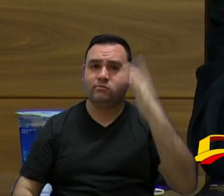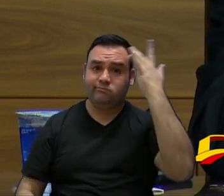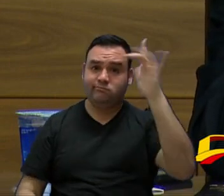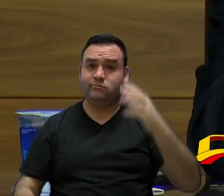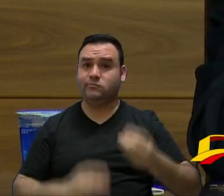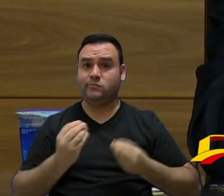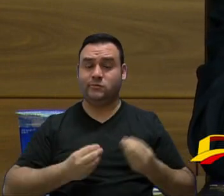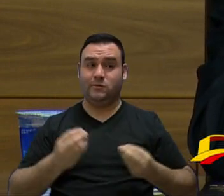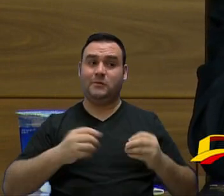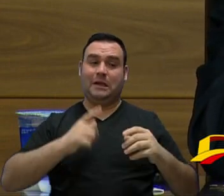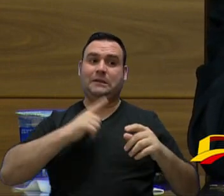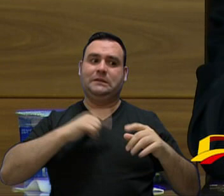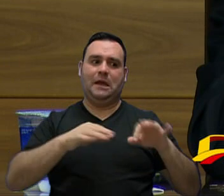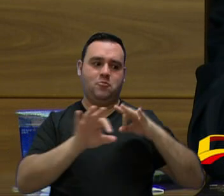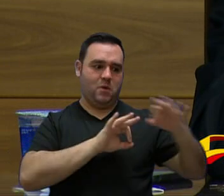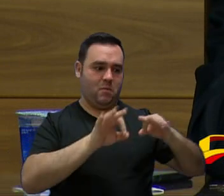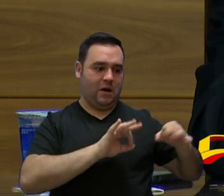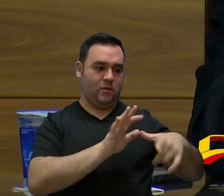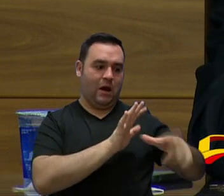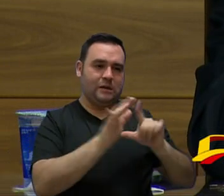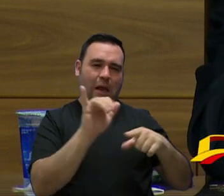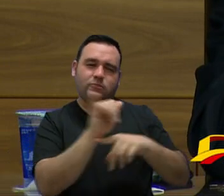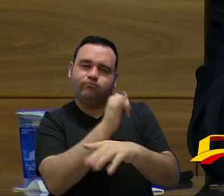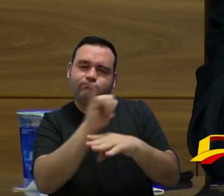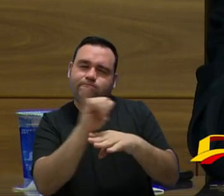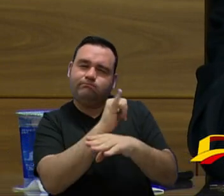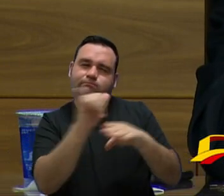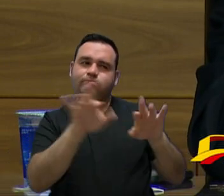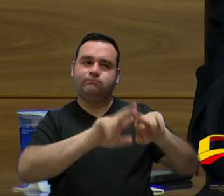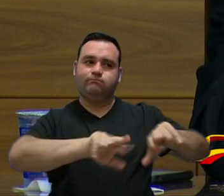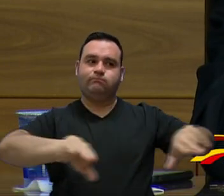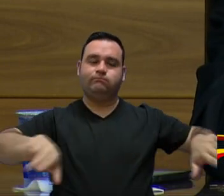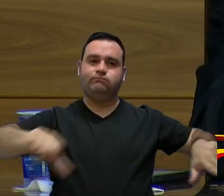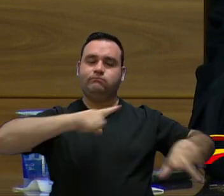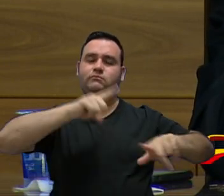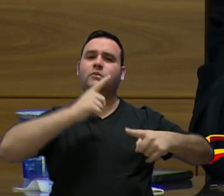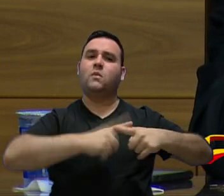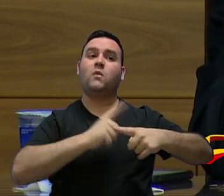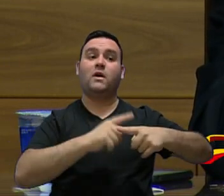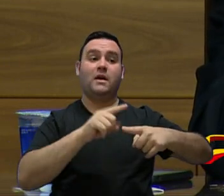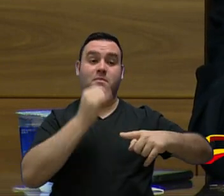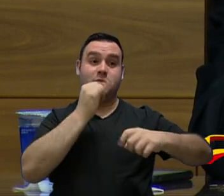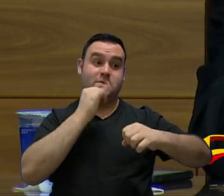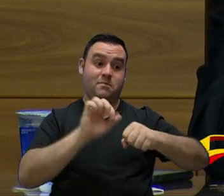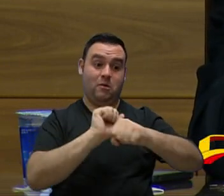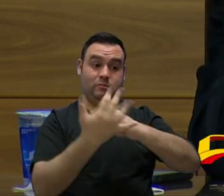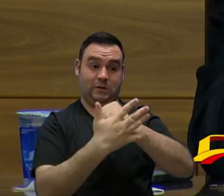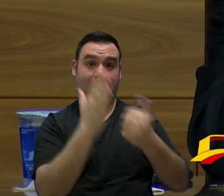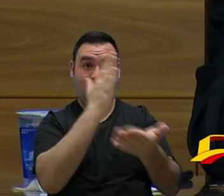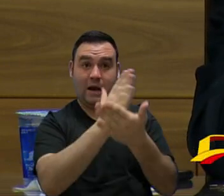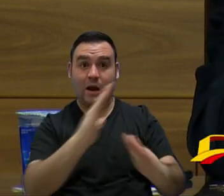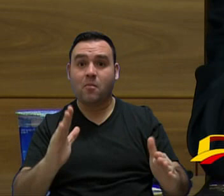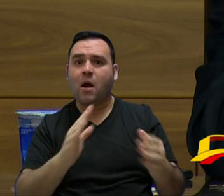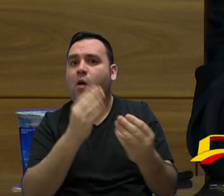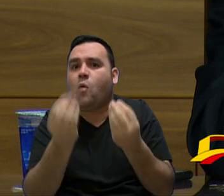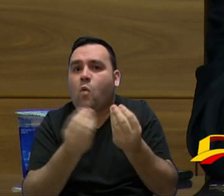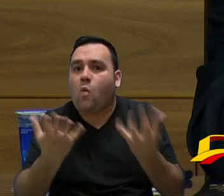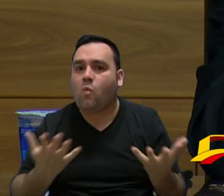preparando para existe todo um preparo um planejamento estratégico para após pandemia